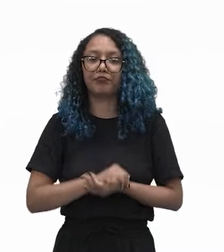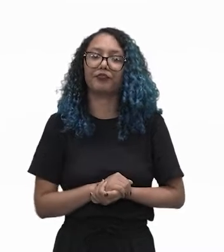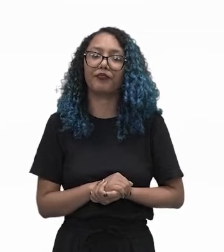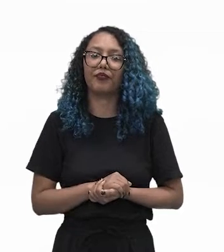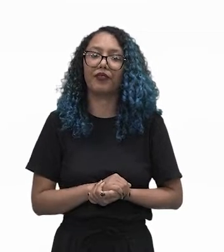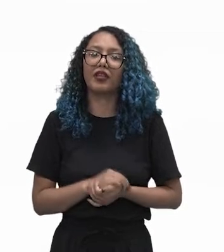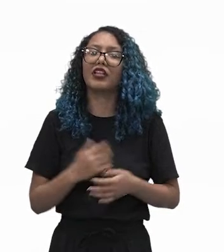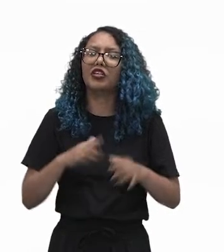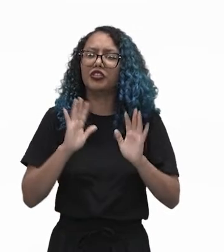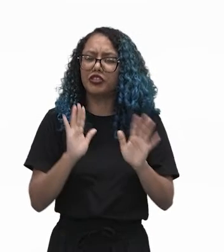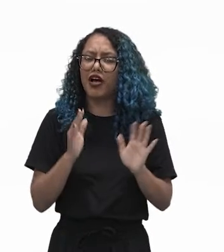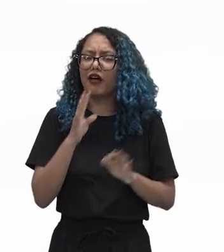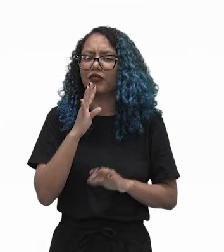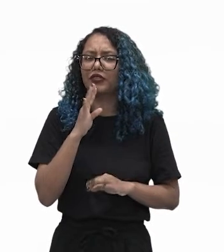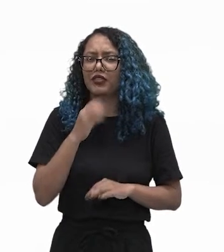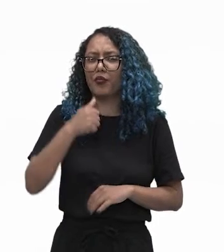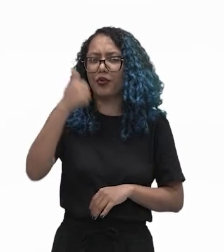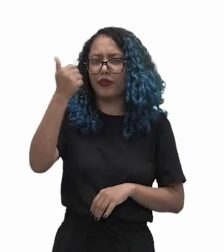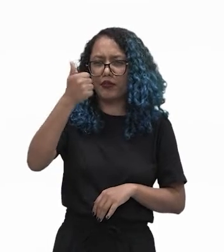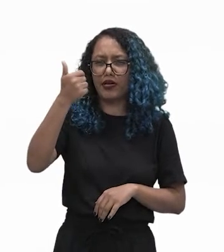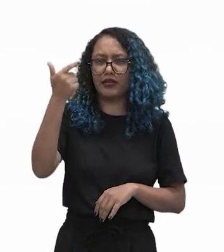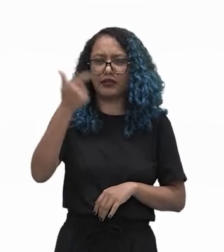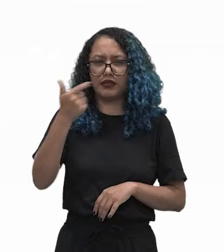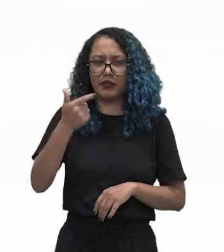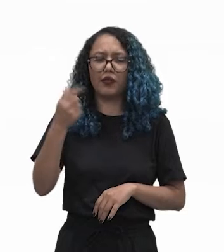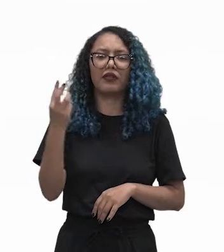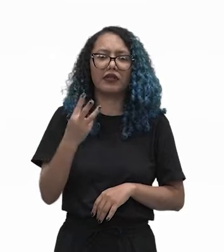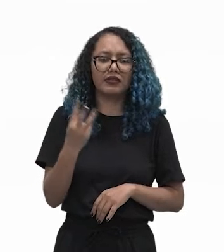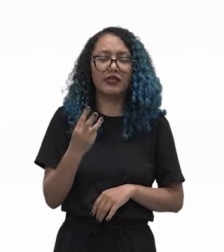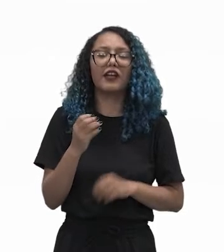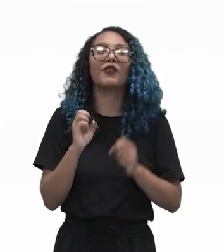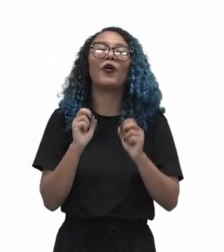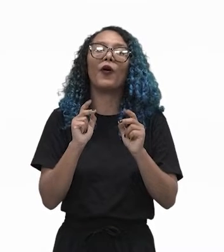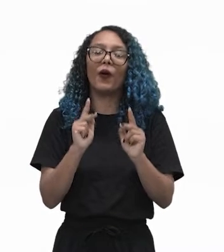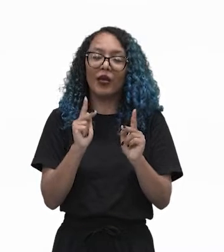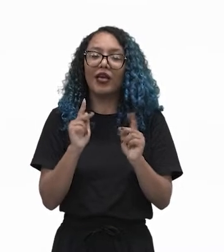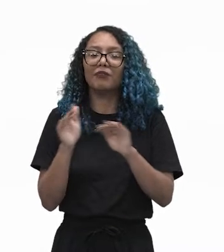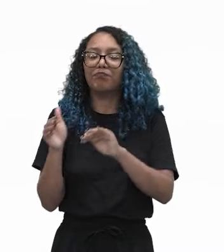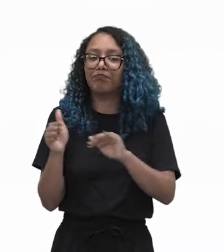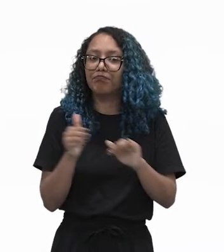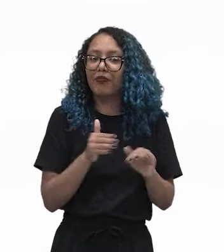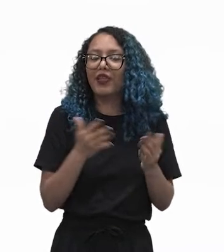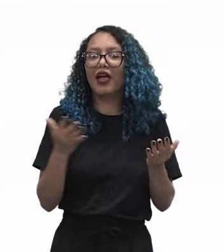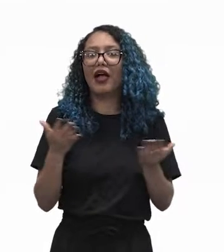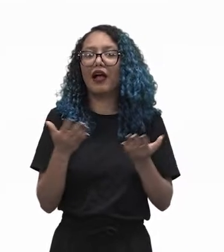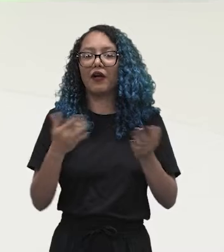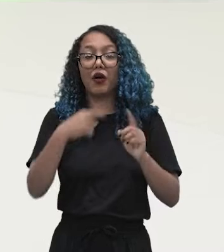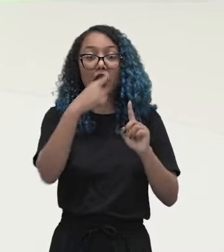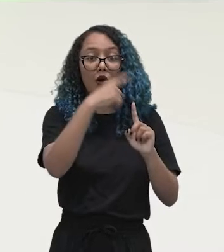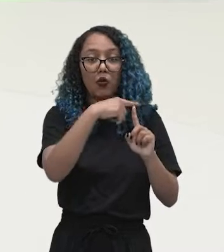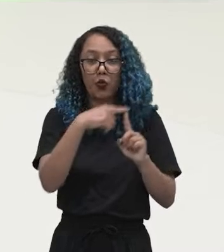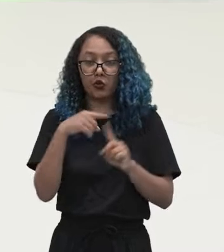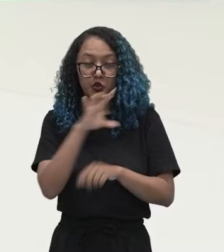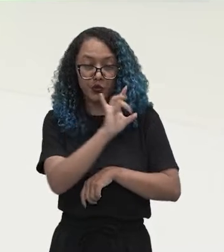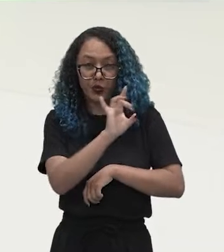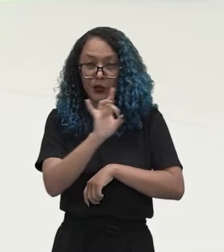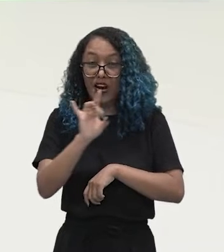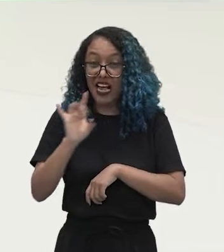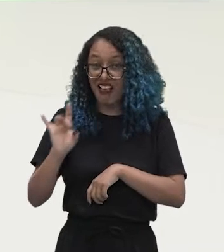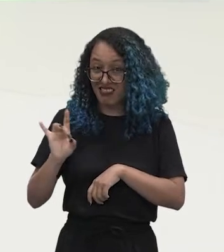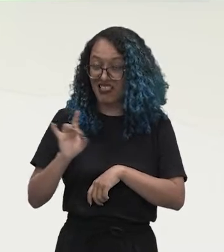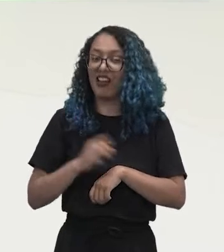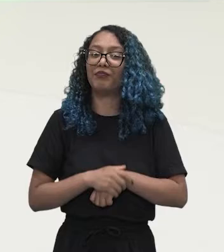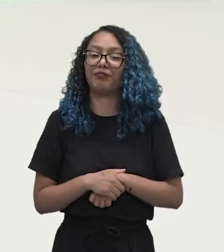estrutural plana, a fórmula estrutural condensada, a fórmula em bastão, agora vamos para a classificação das cadeias